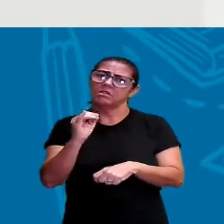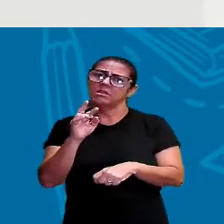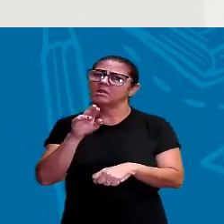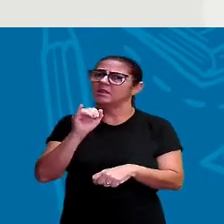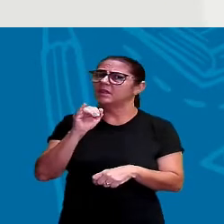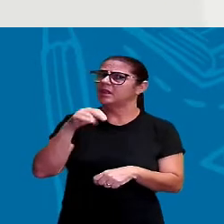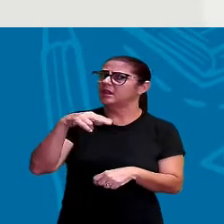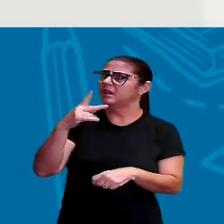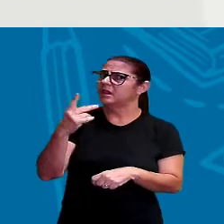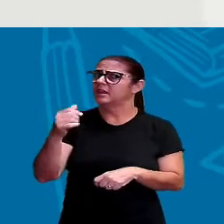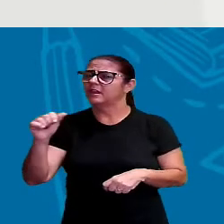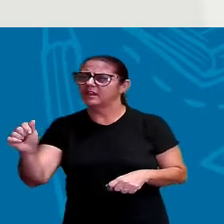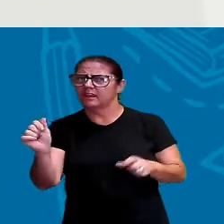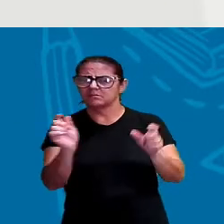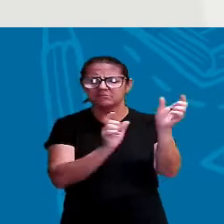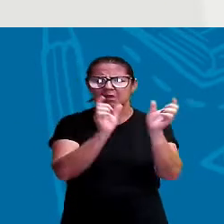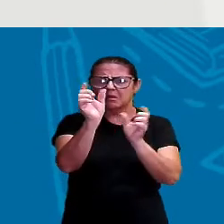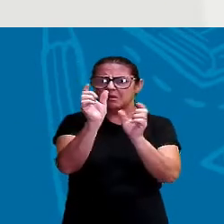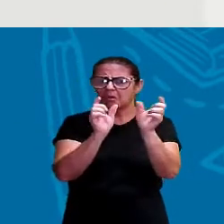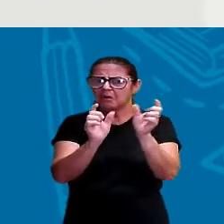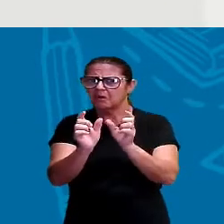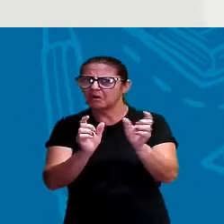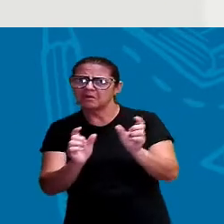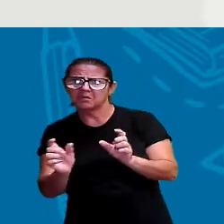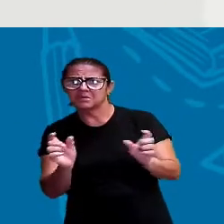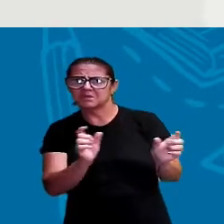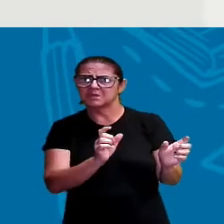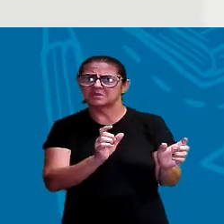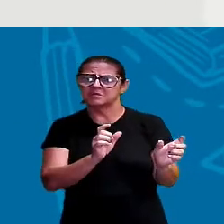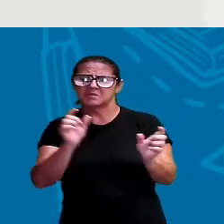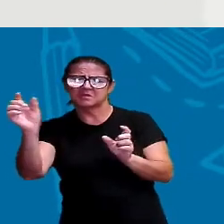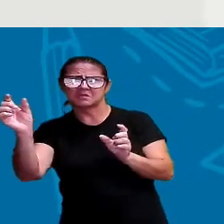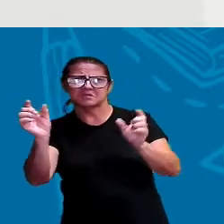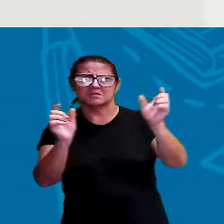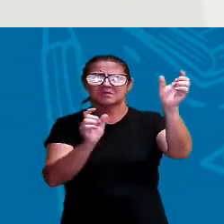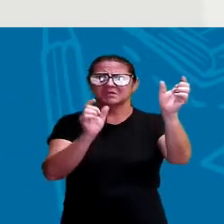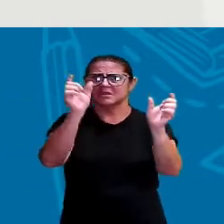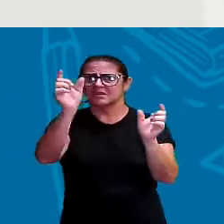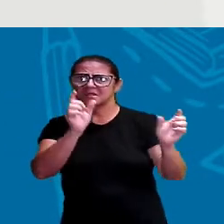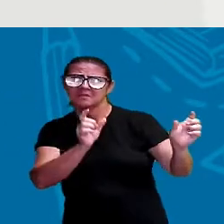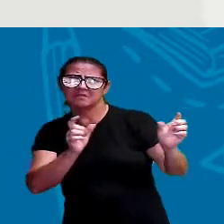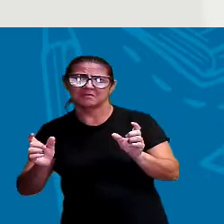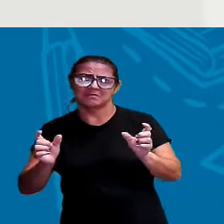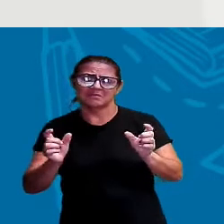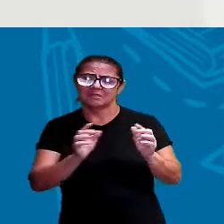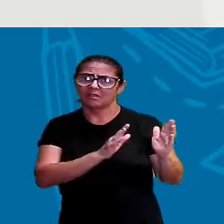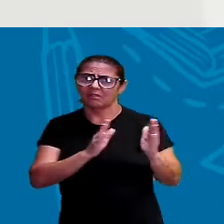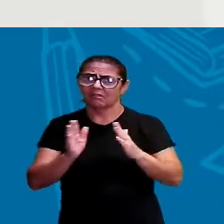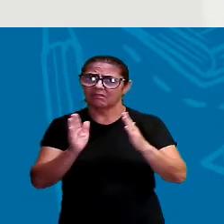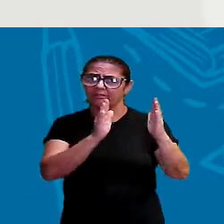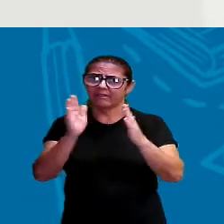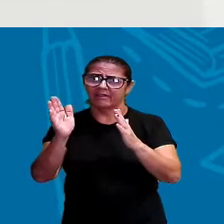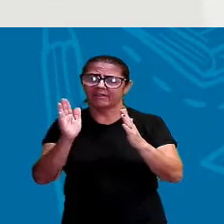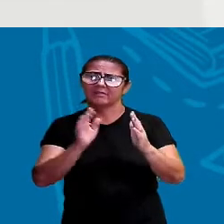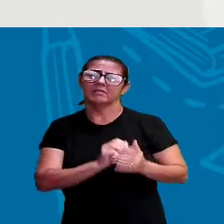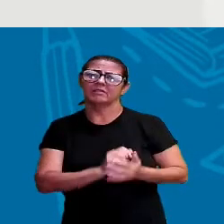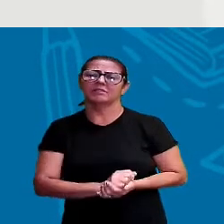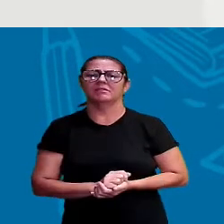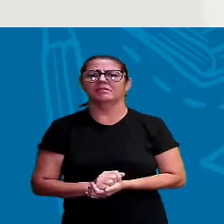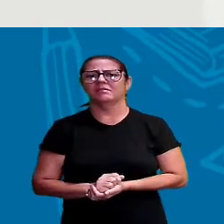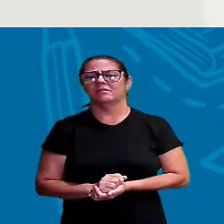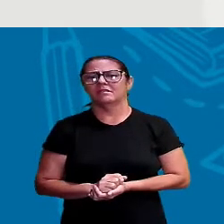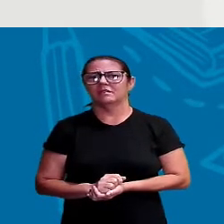num padrão até desalinhado, uma de um lado, outra puxando para a esquerda, outra puxando para a direita, enfim, pode ser também